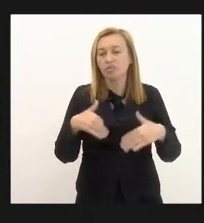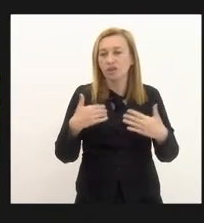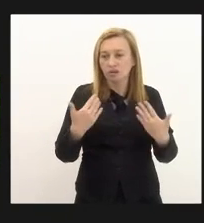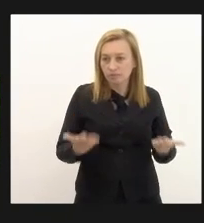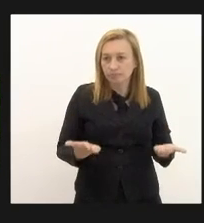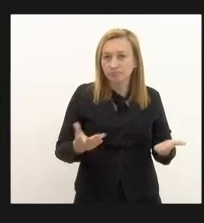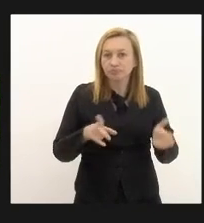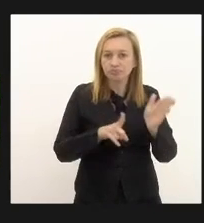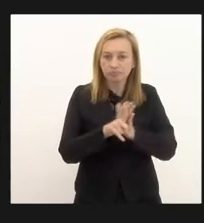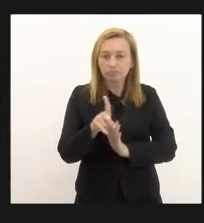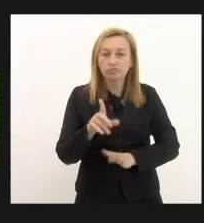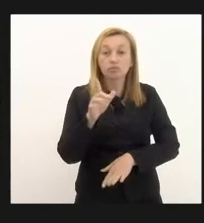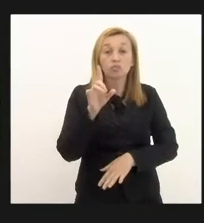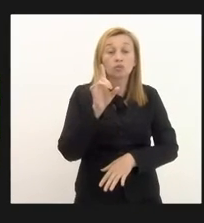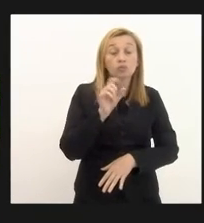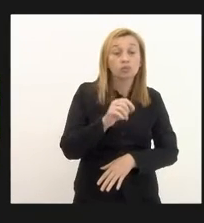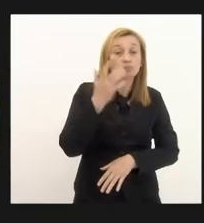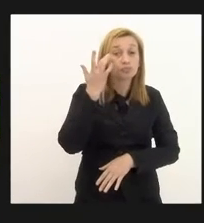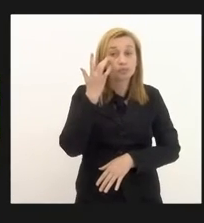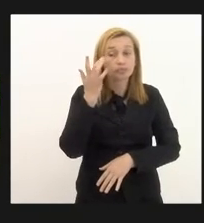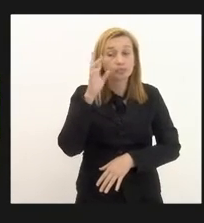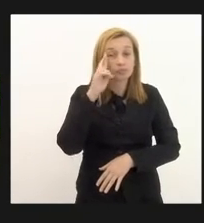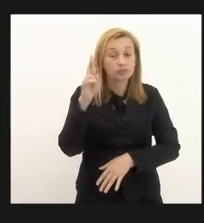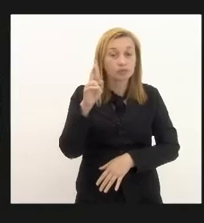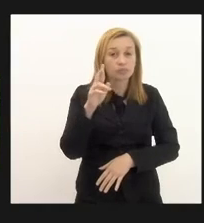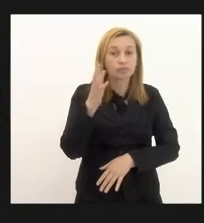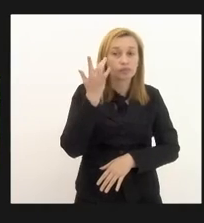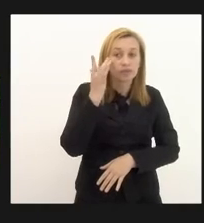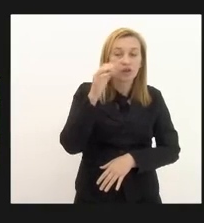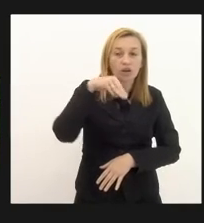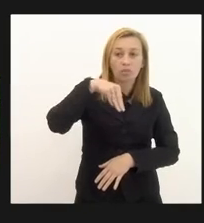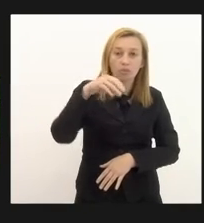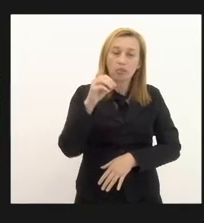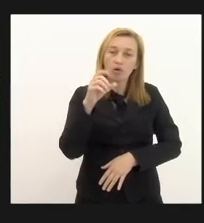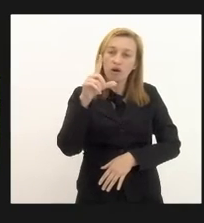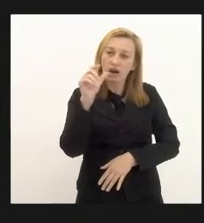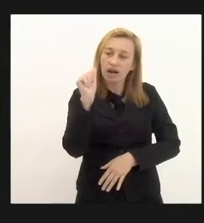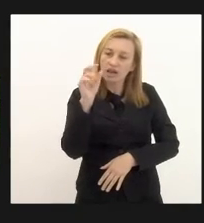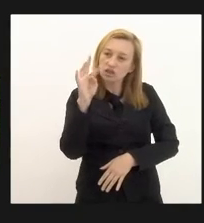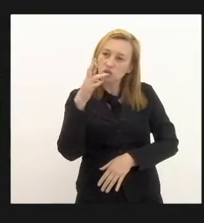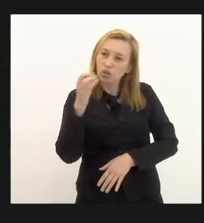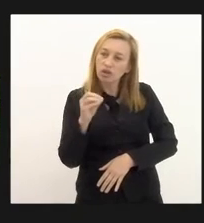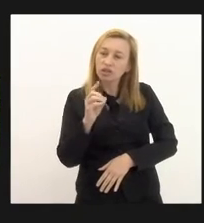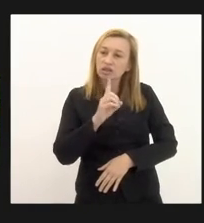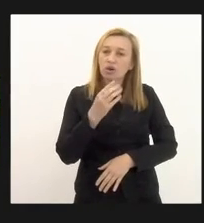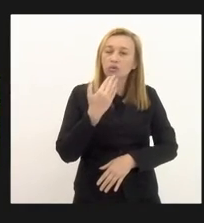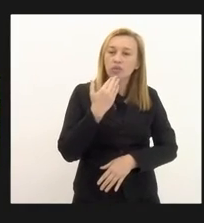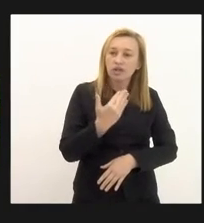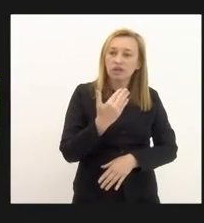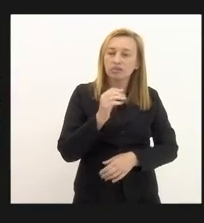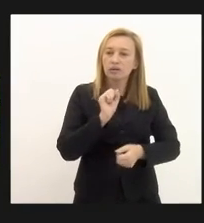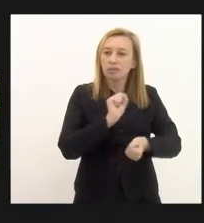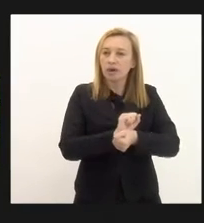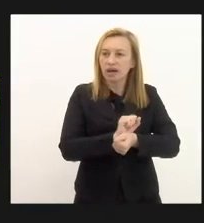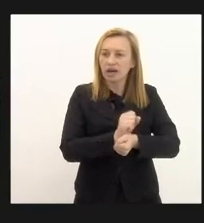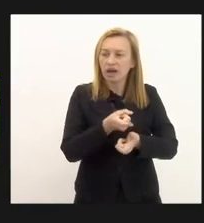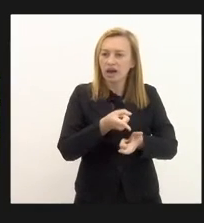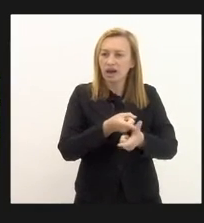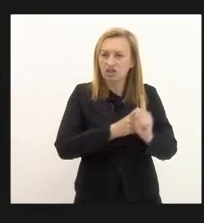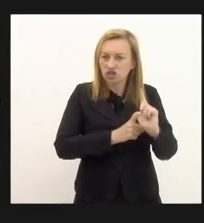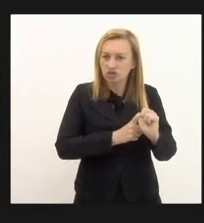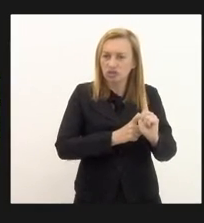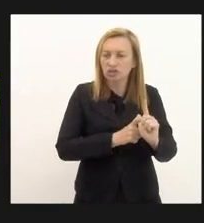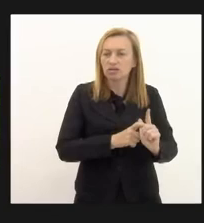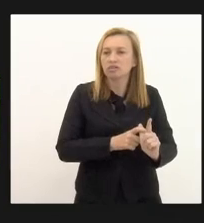o que o senhor acha de moratória Por que não pedimos a suspensão dessa